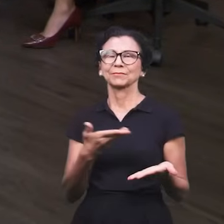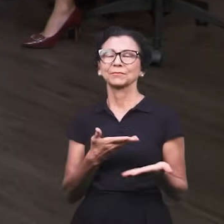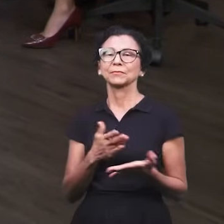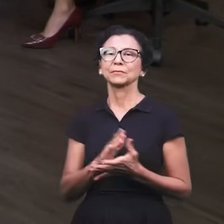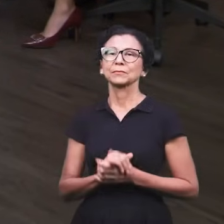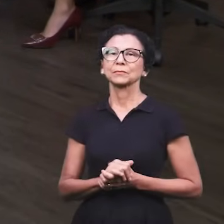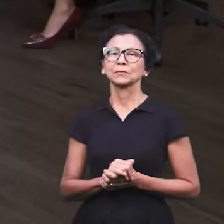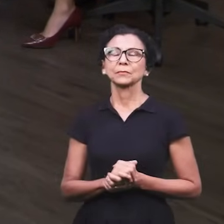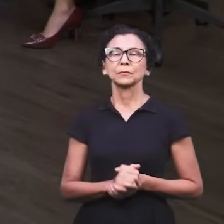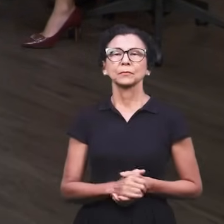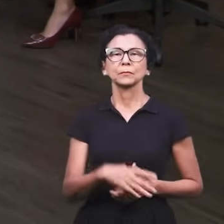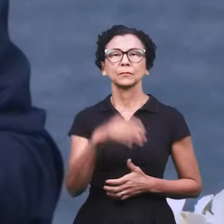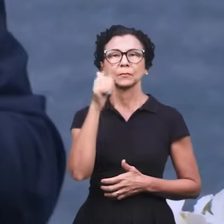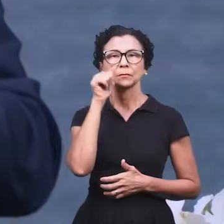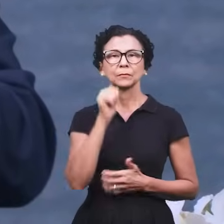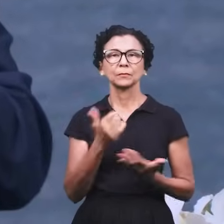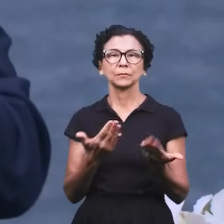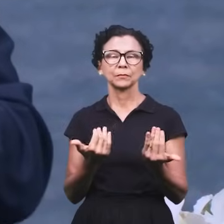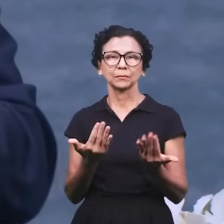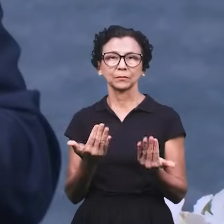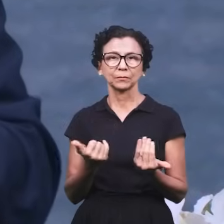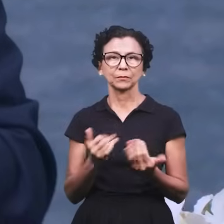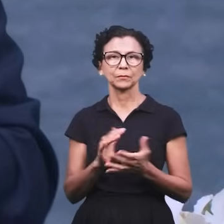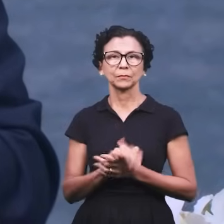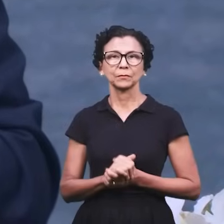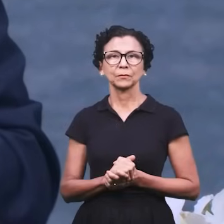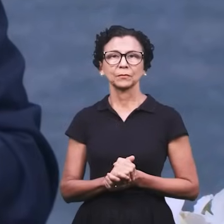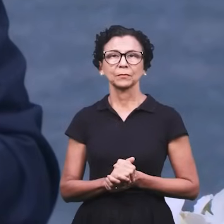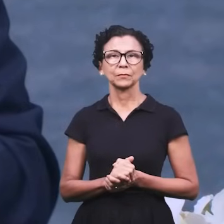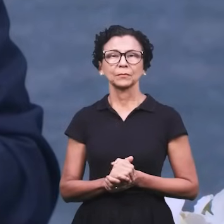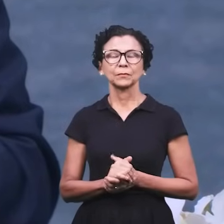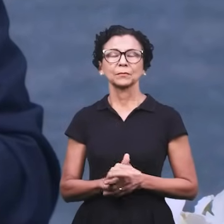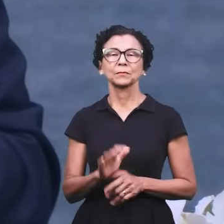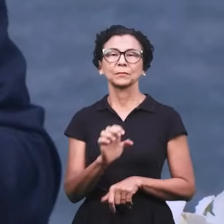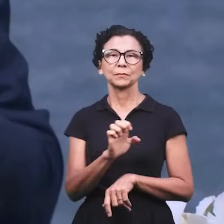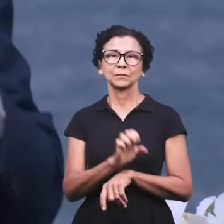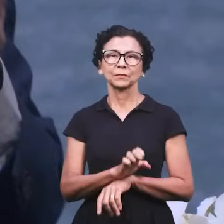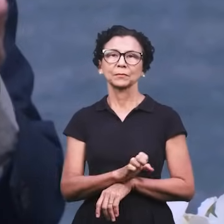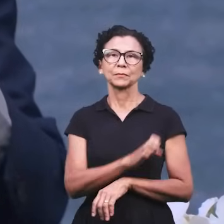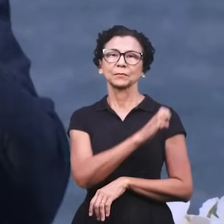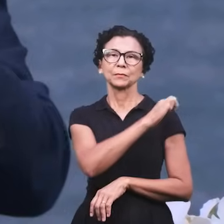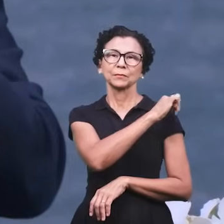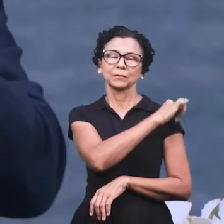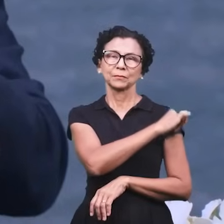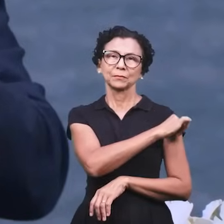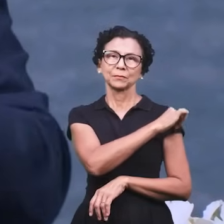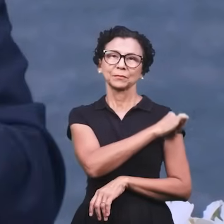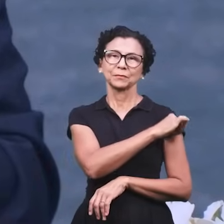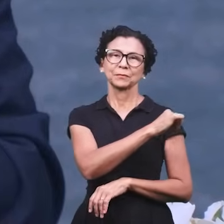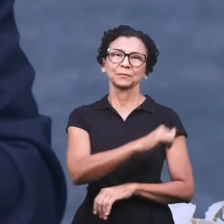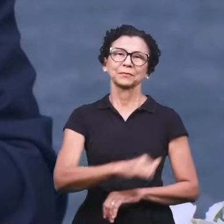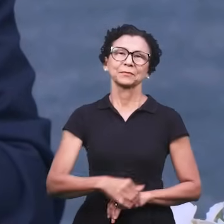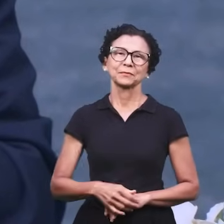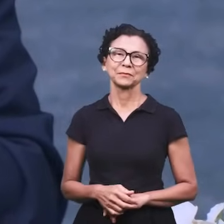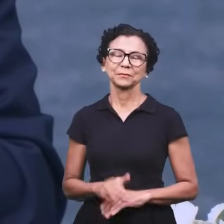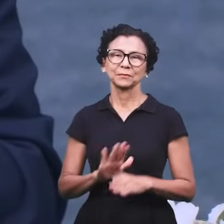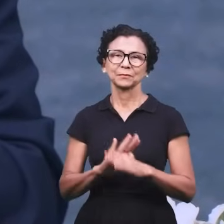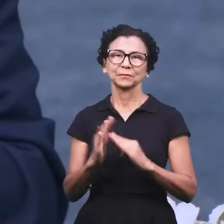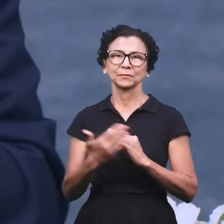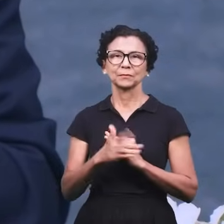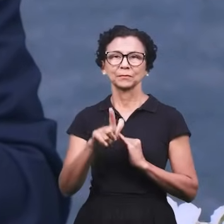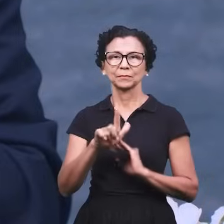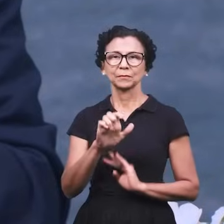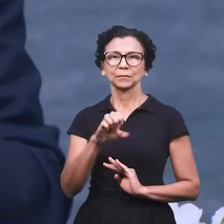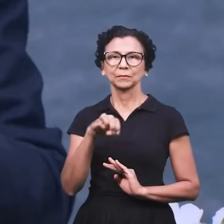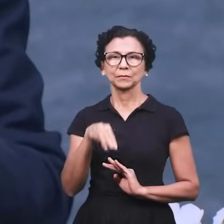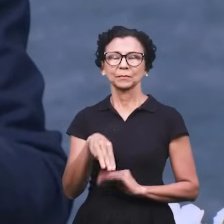E a jovem Ângela, da igreja no bairro do Leme, na cidade e estado do Rio de Janeiro, vai fazer